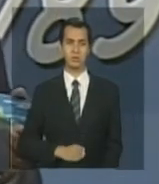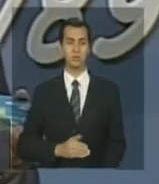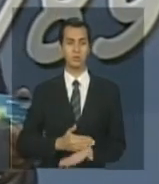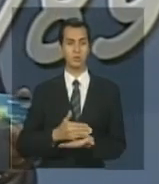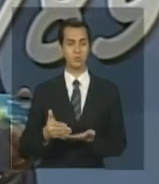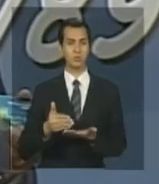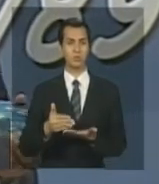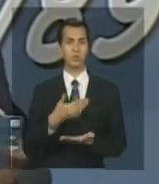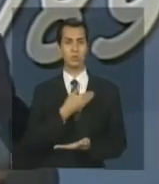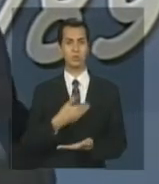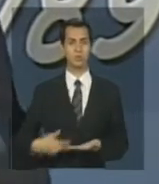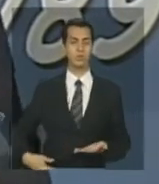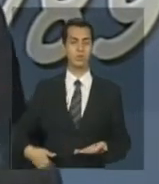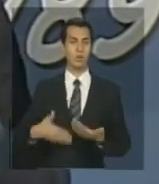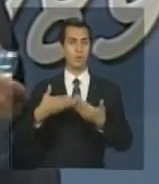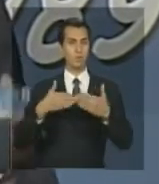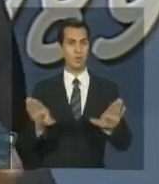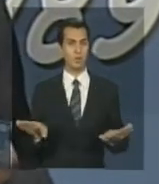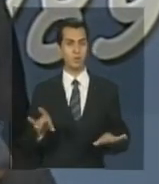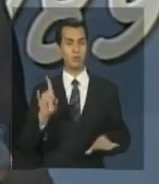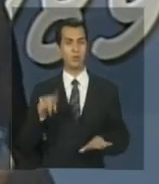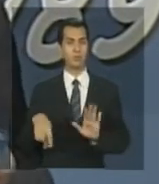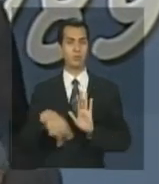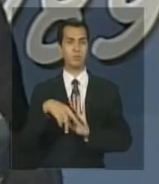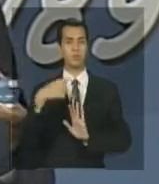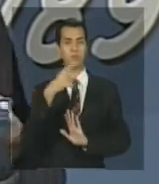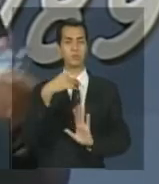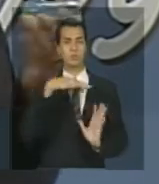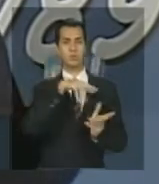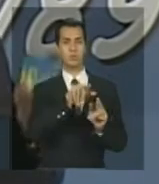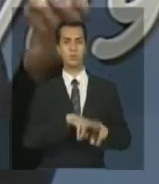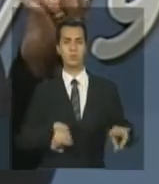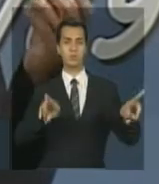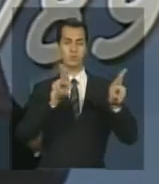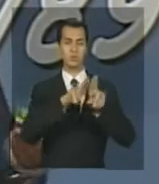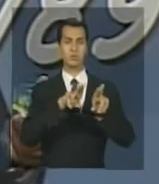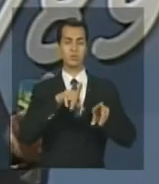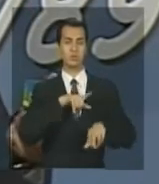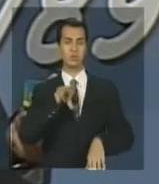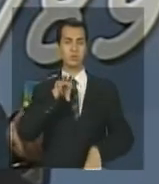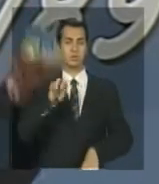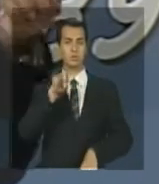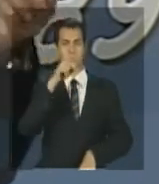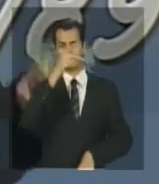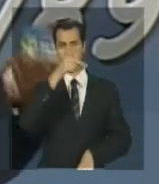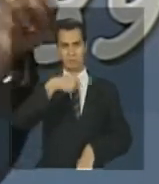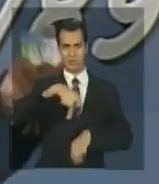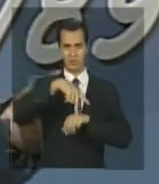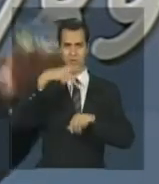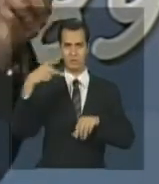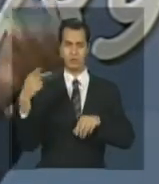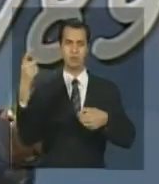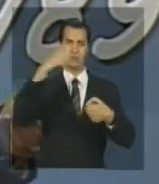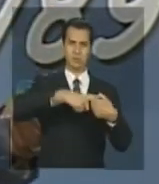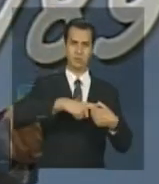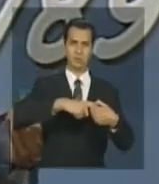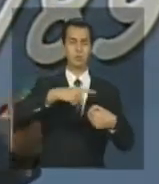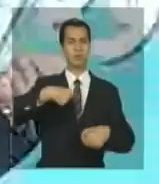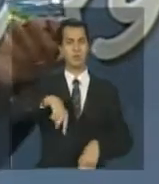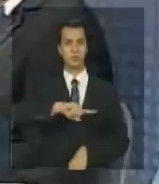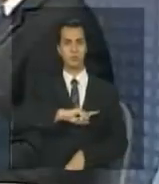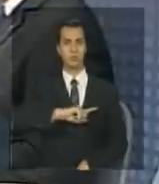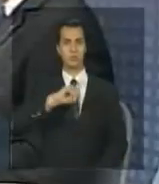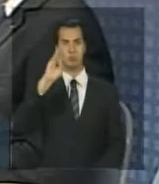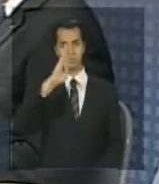abertos é que é uma iniciativa das Nações Unidas que congrega mais de 50 países Então essa iniciativa Nossa